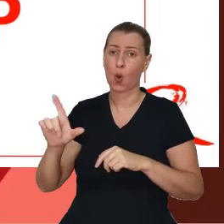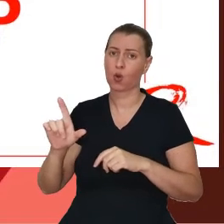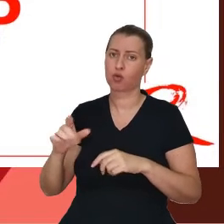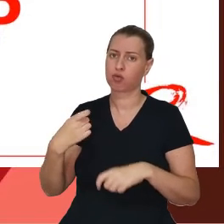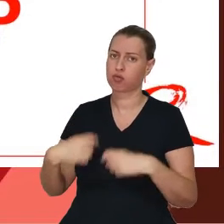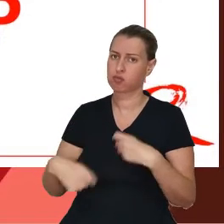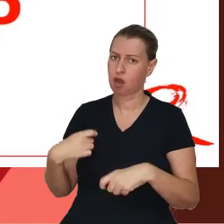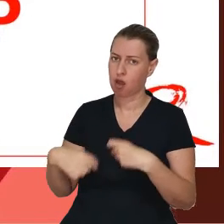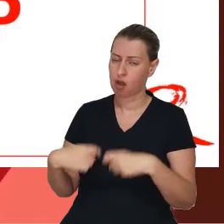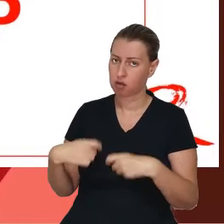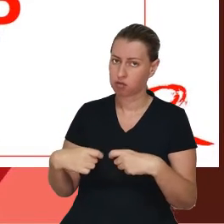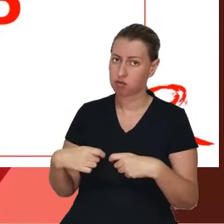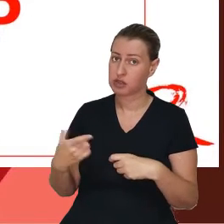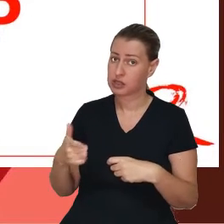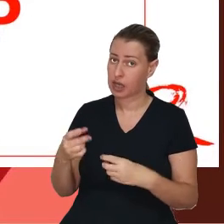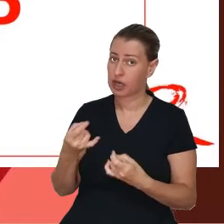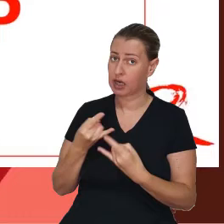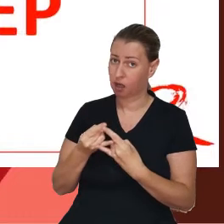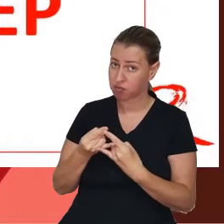sexual desprotegida,